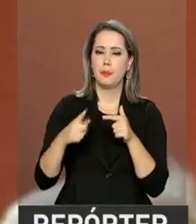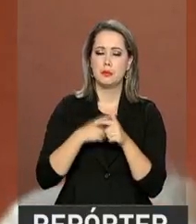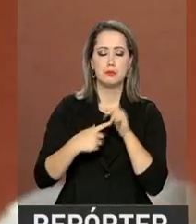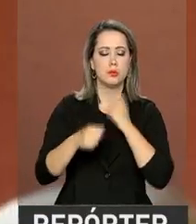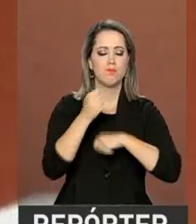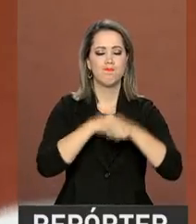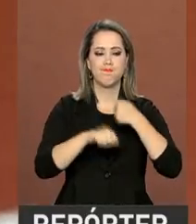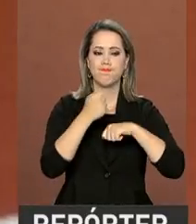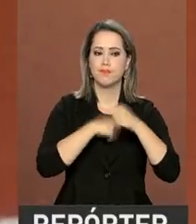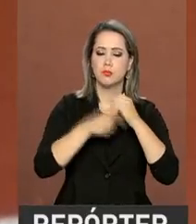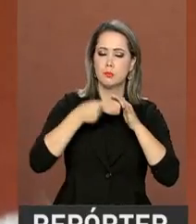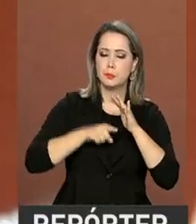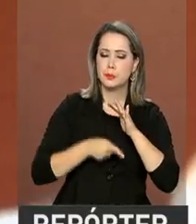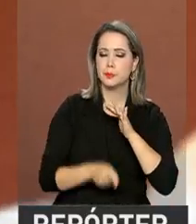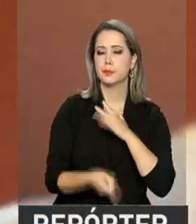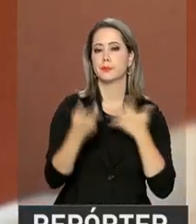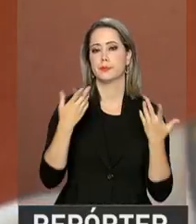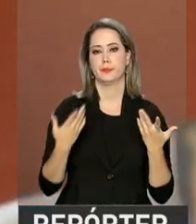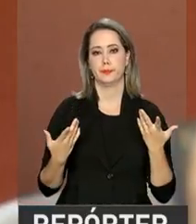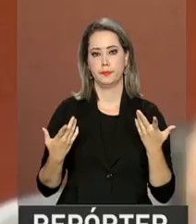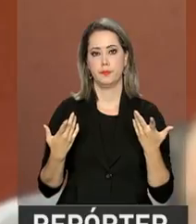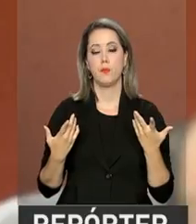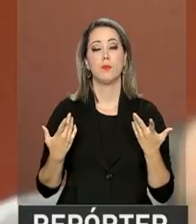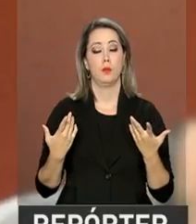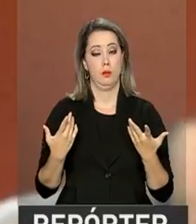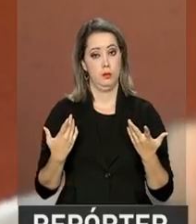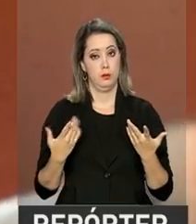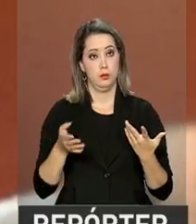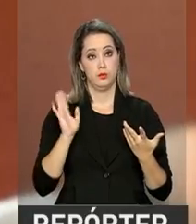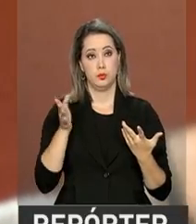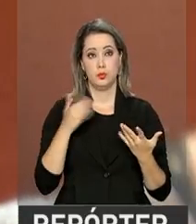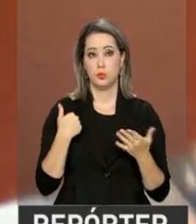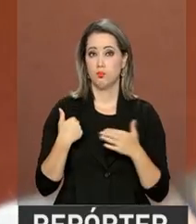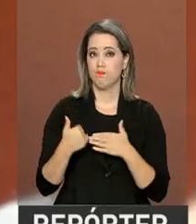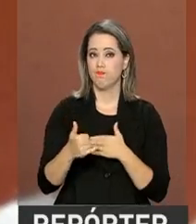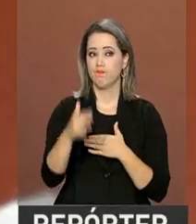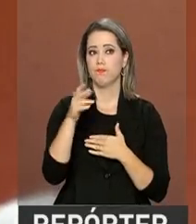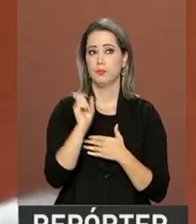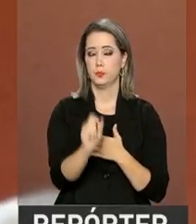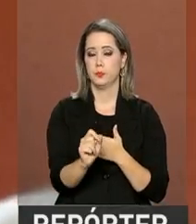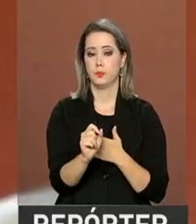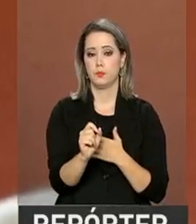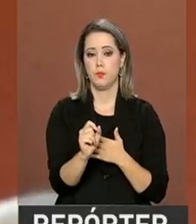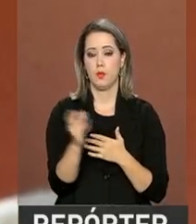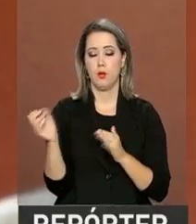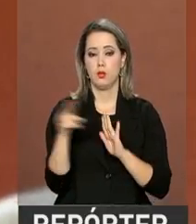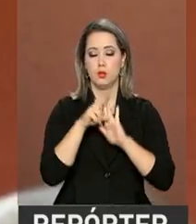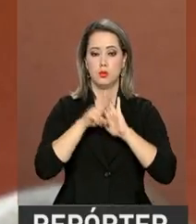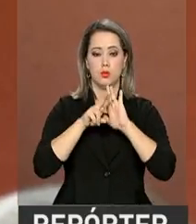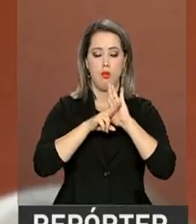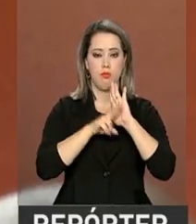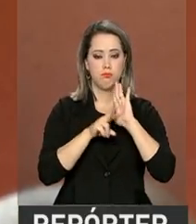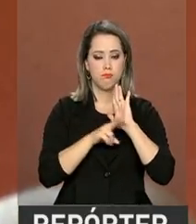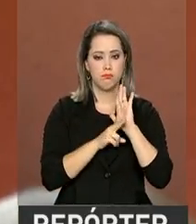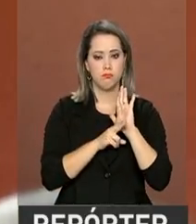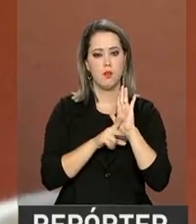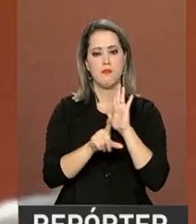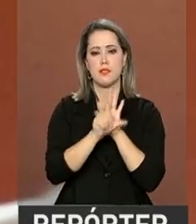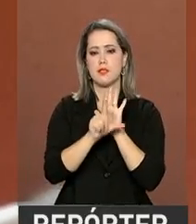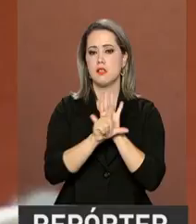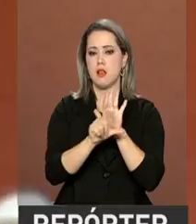história temos levado adiante recorda que